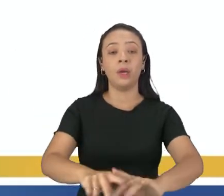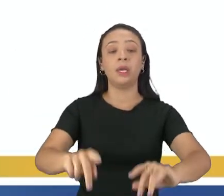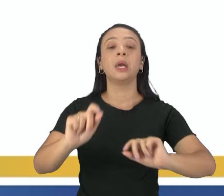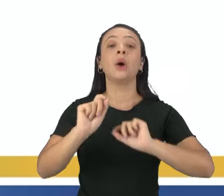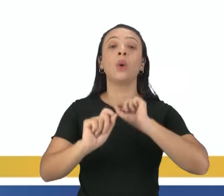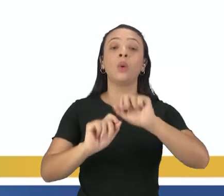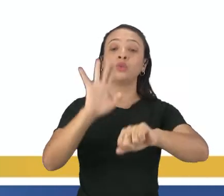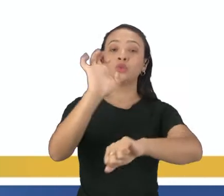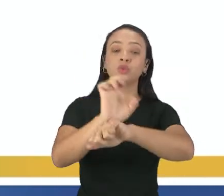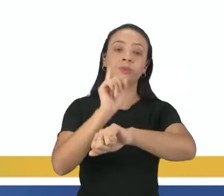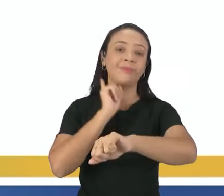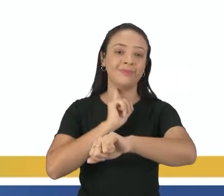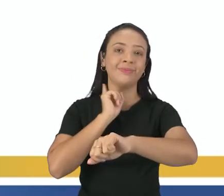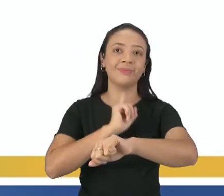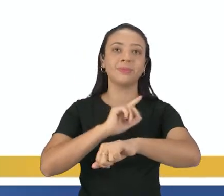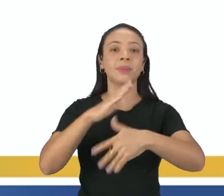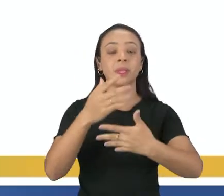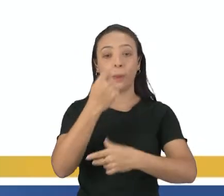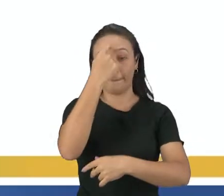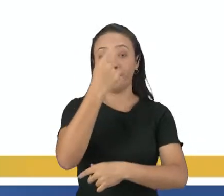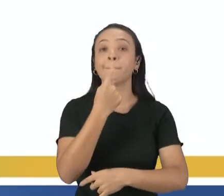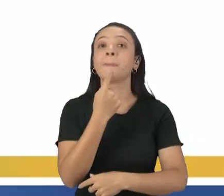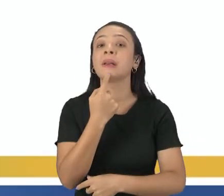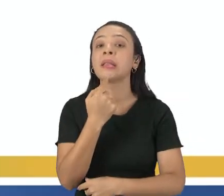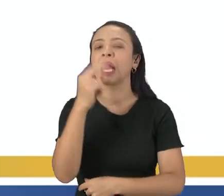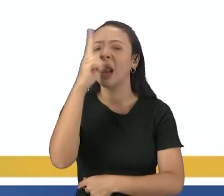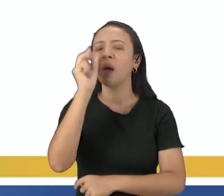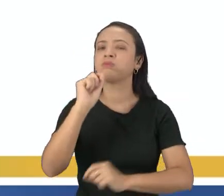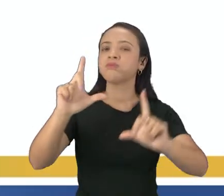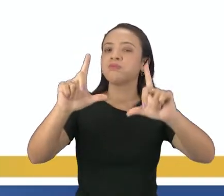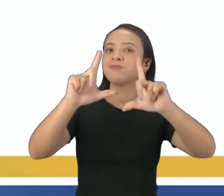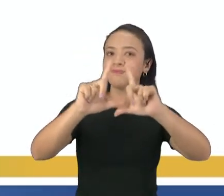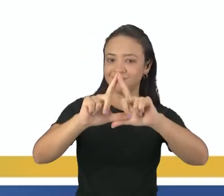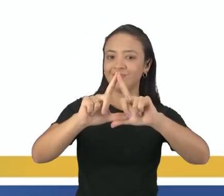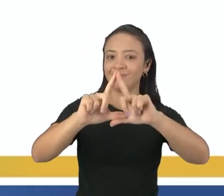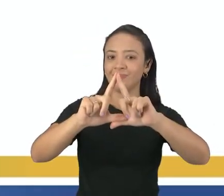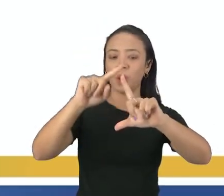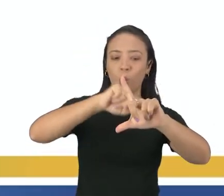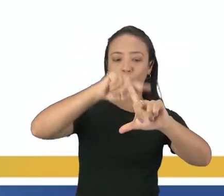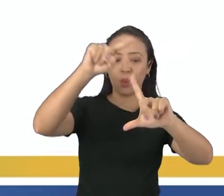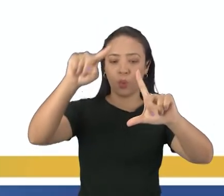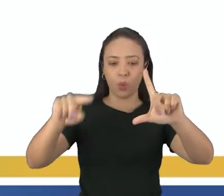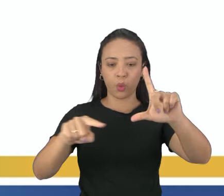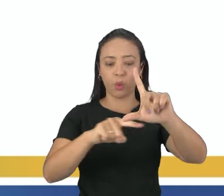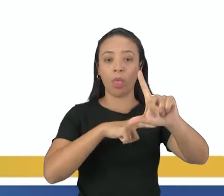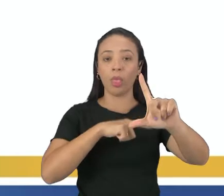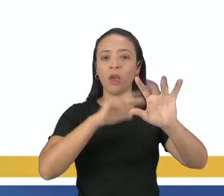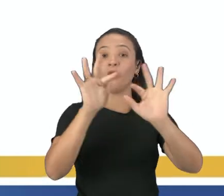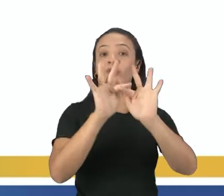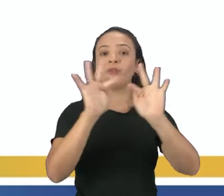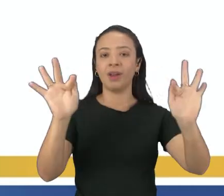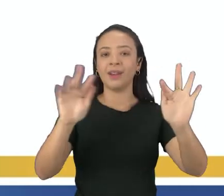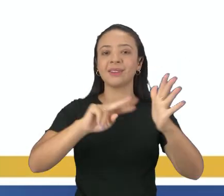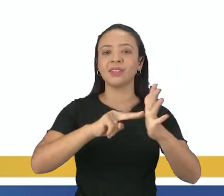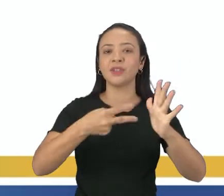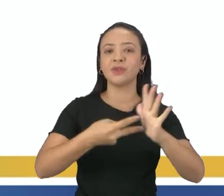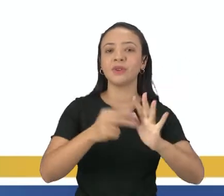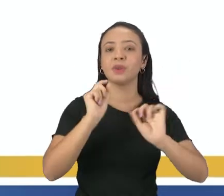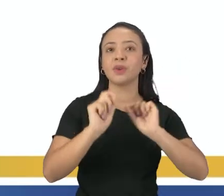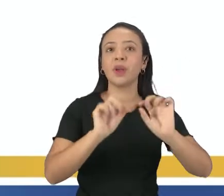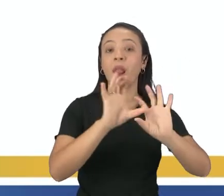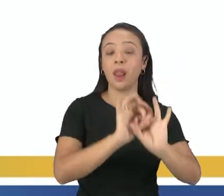Gerais. Nela, a figura em vermelho lembra um triângulo e é contornada por uma expressão que